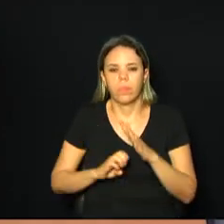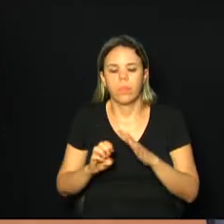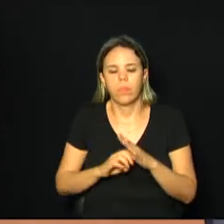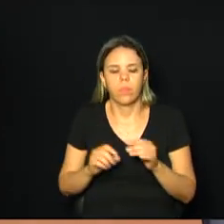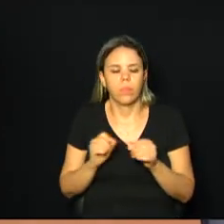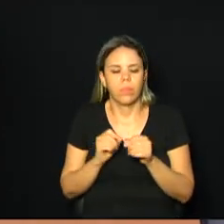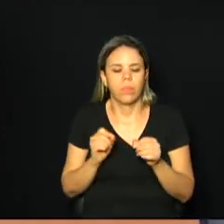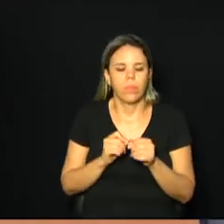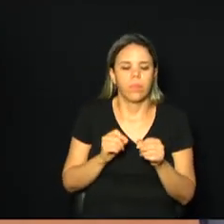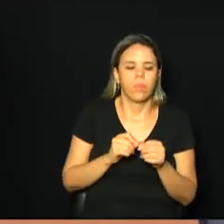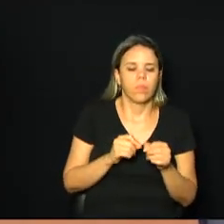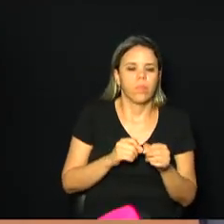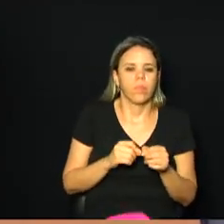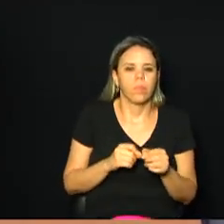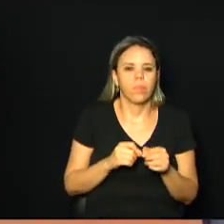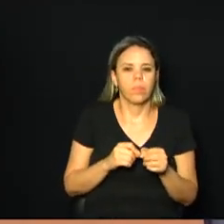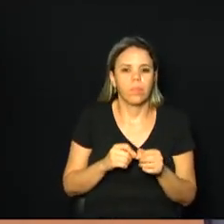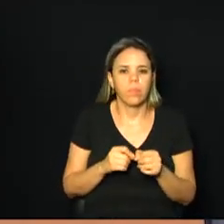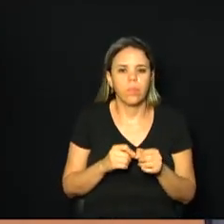foram